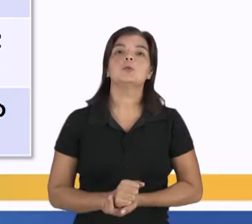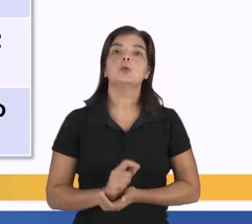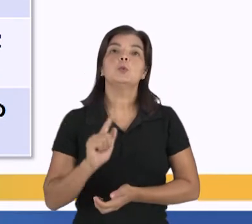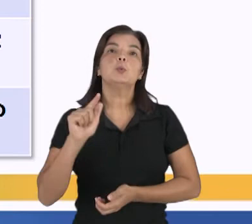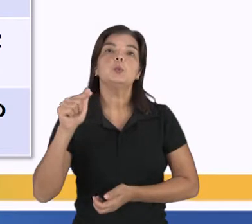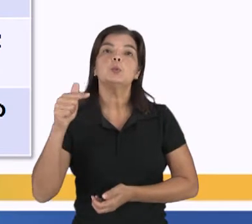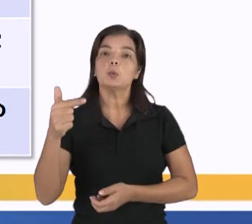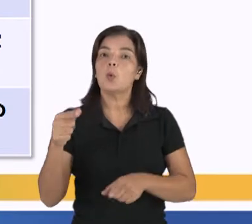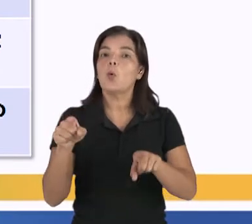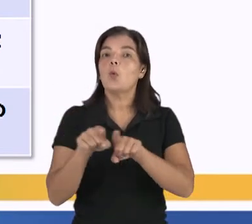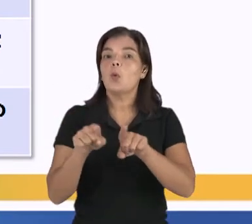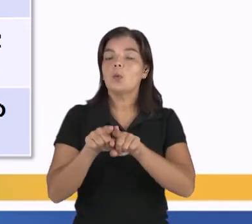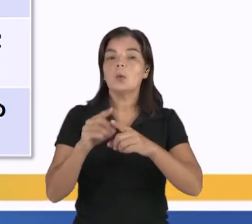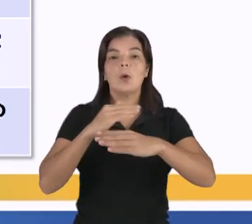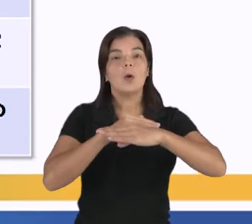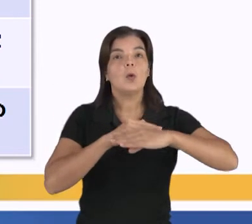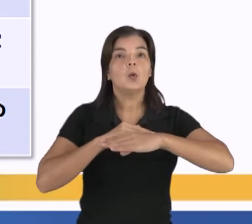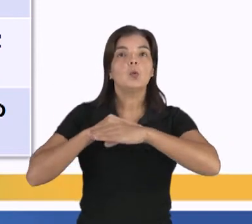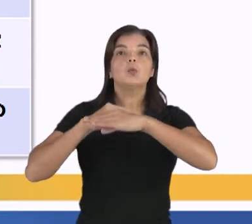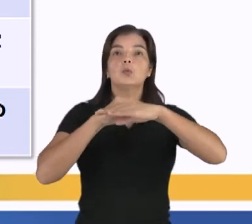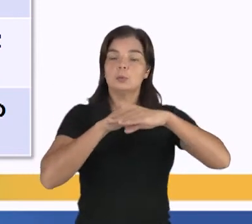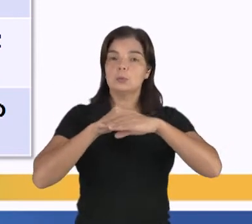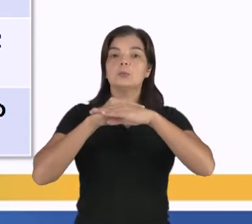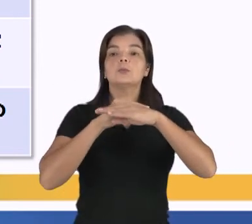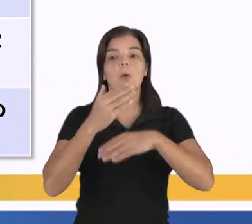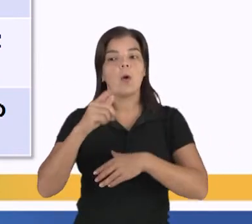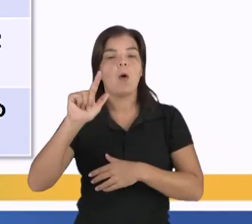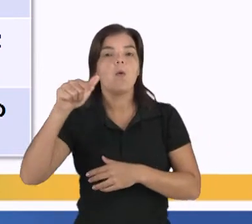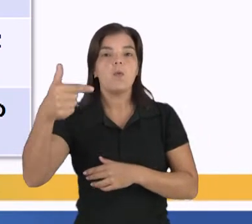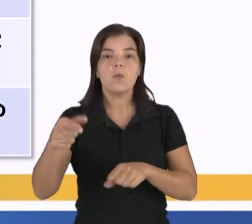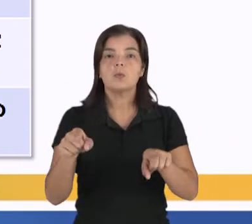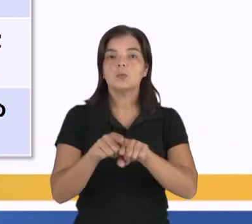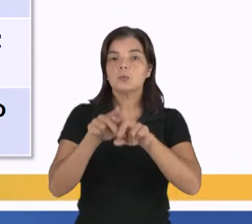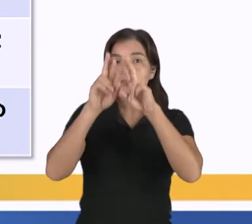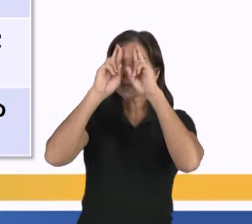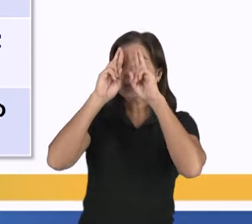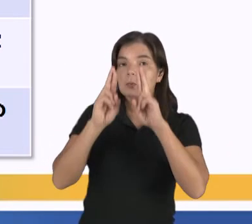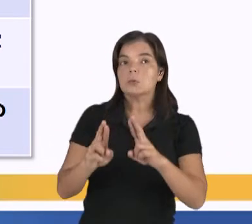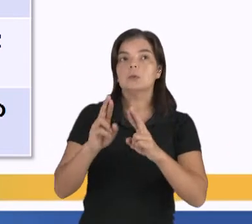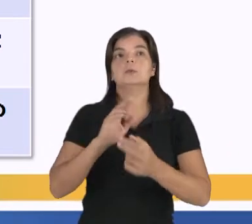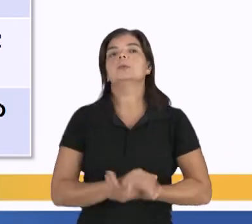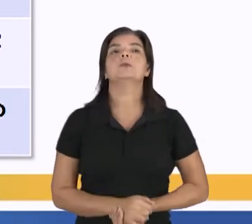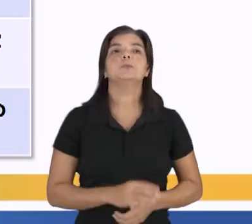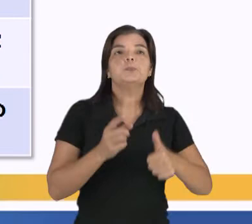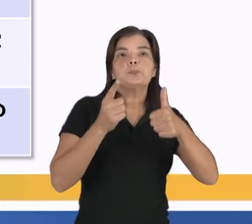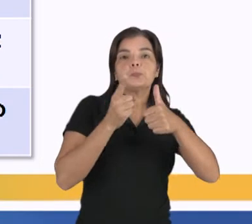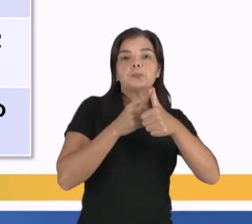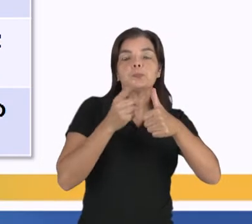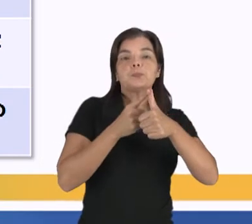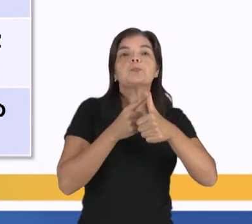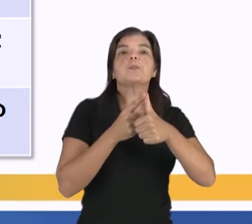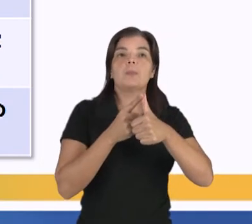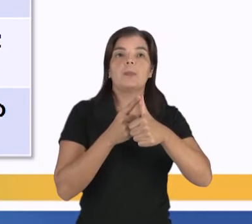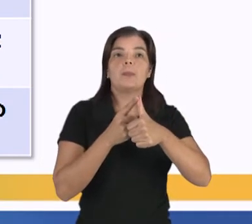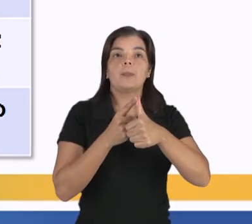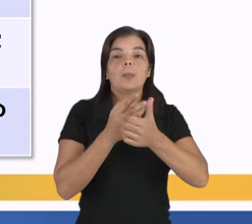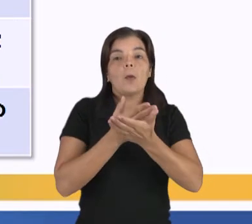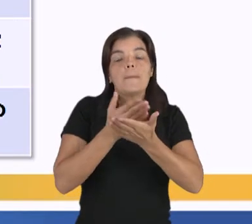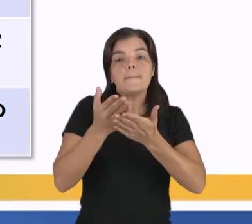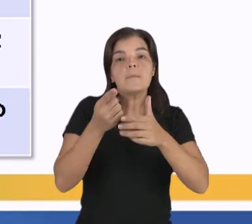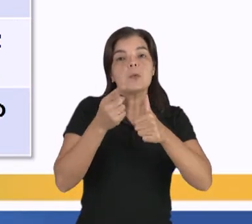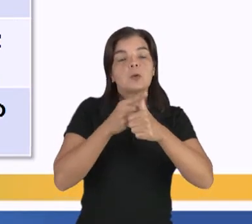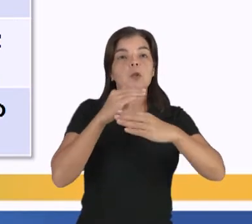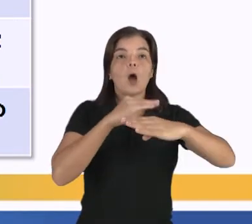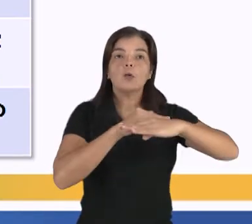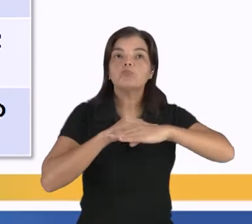outro, igualdade em relação ao outro e respeito. Primeiro, o